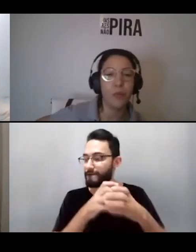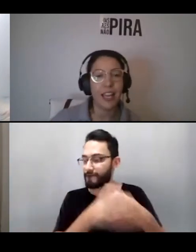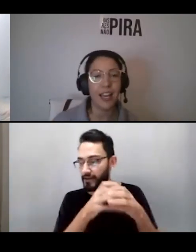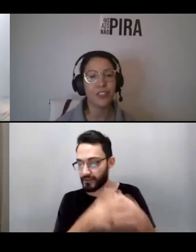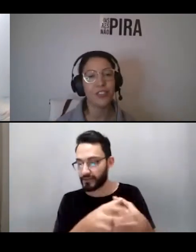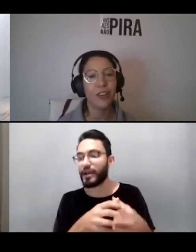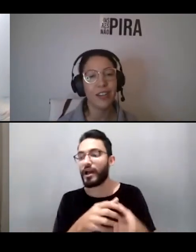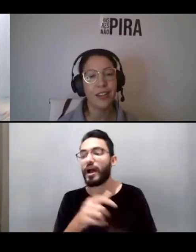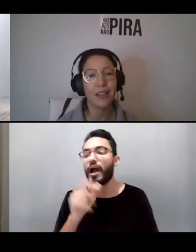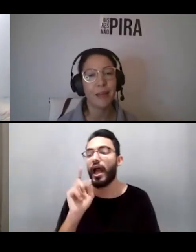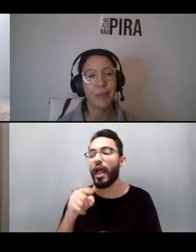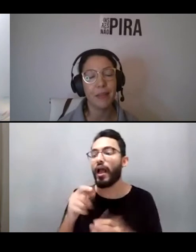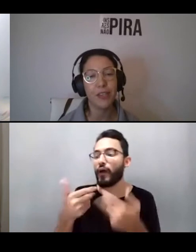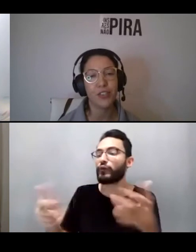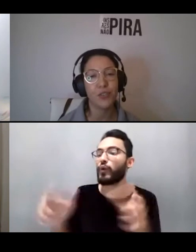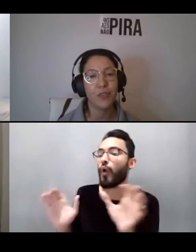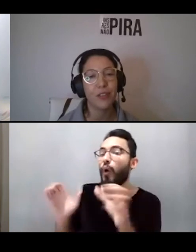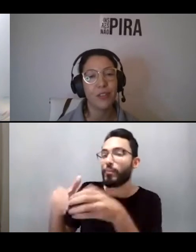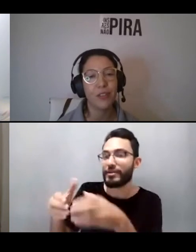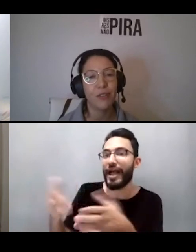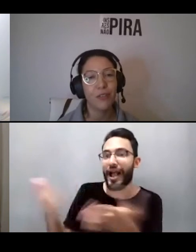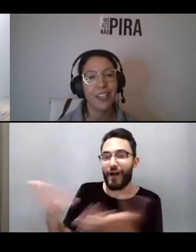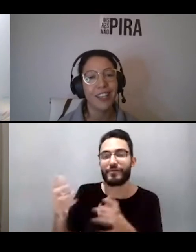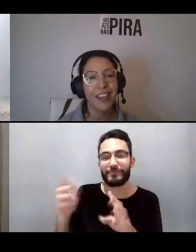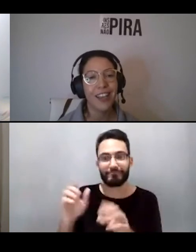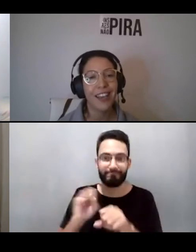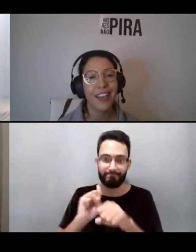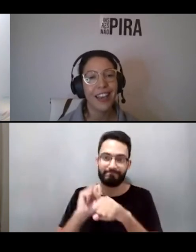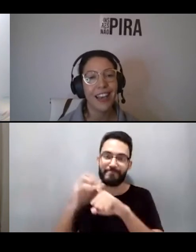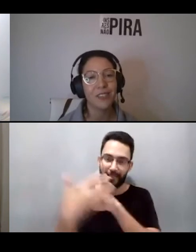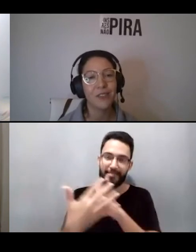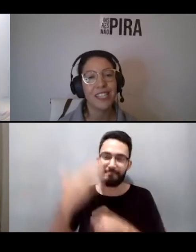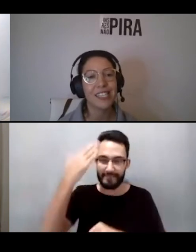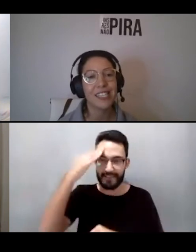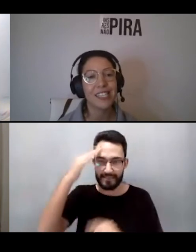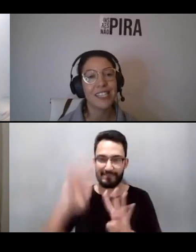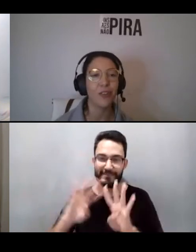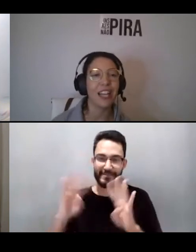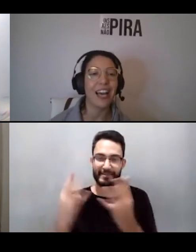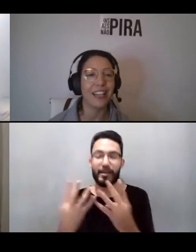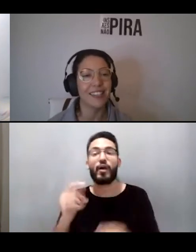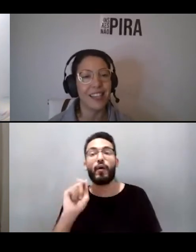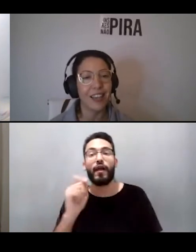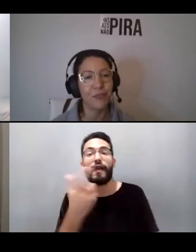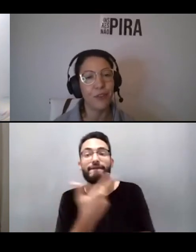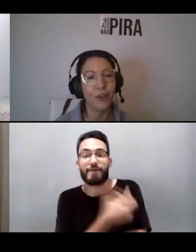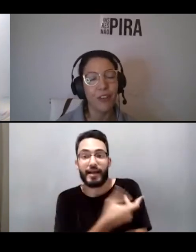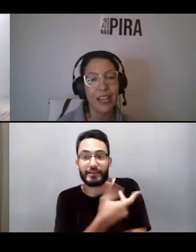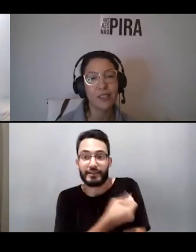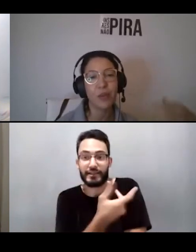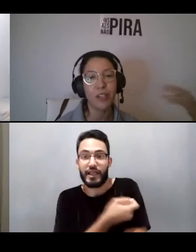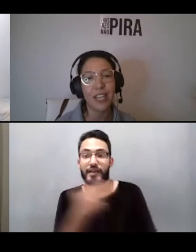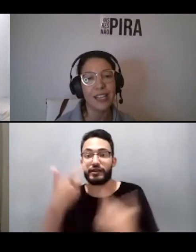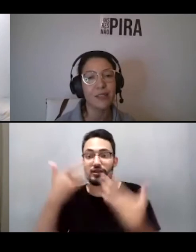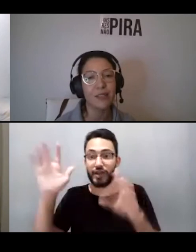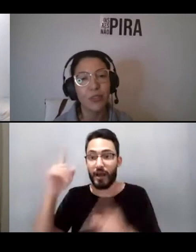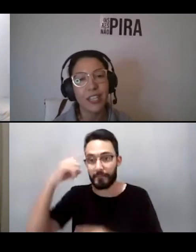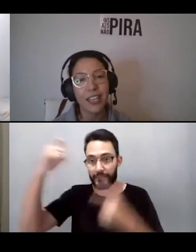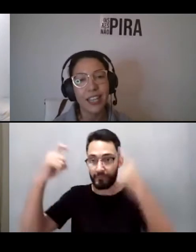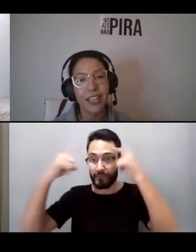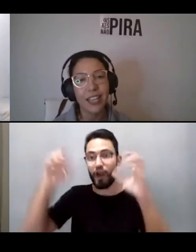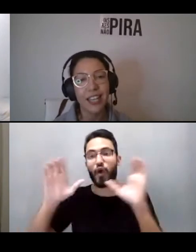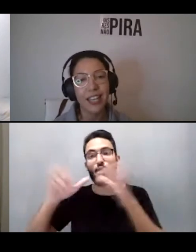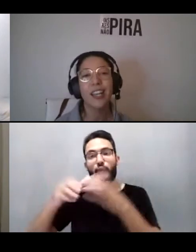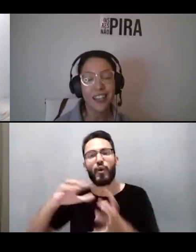de comunidade. Agora na pandemia a gente verificou aí as vacinas que foram criadas, né? Foram várias comunidades no